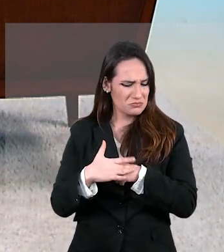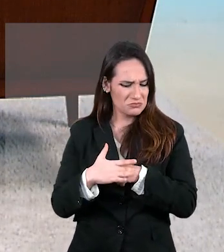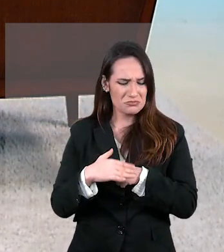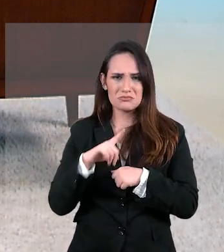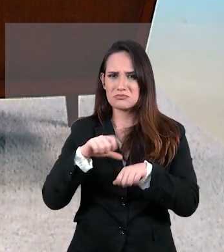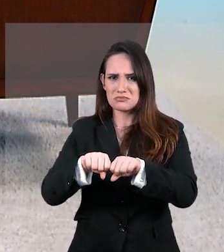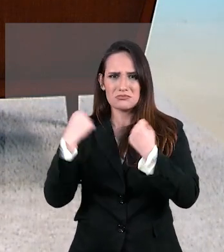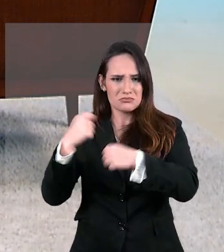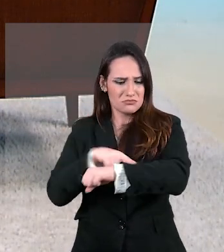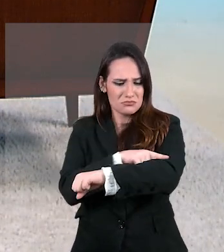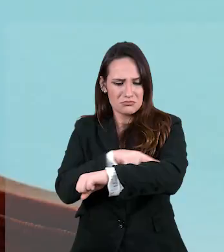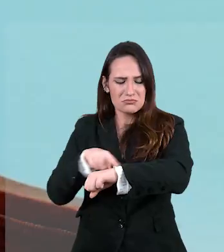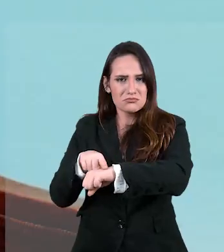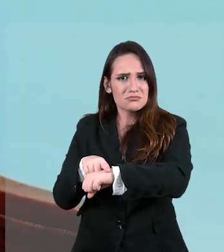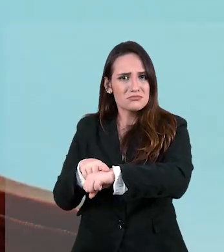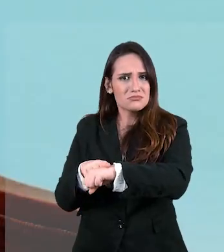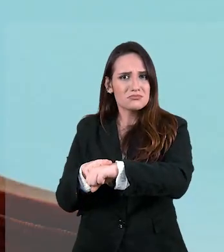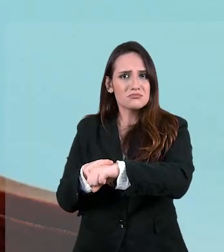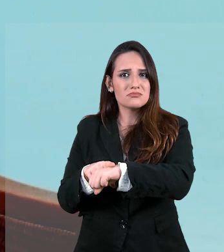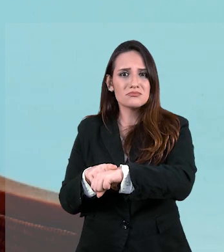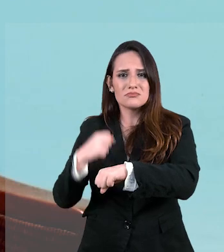debilitada, eu tinha uma fratura,